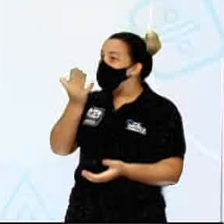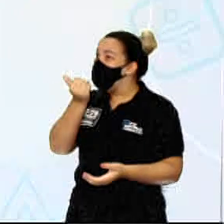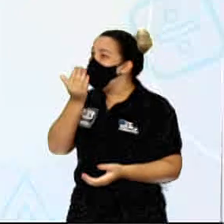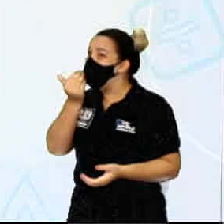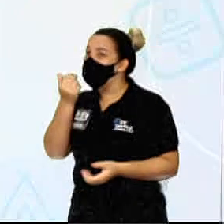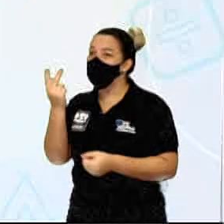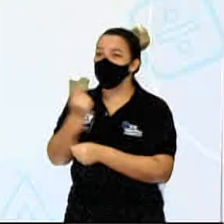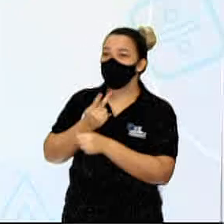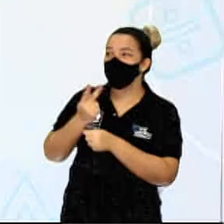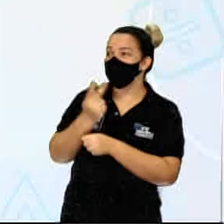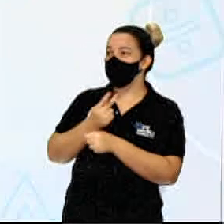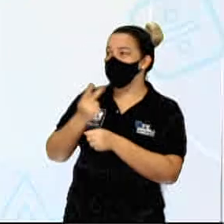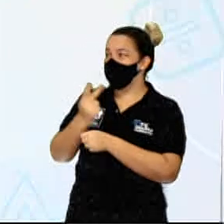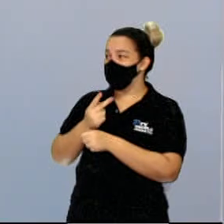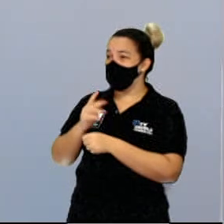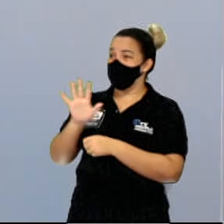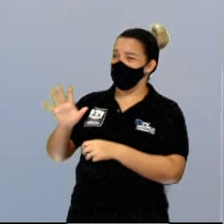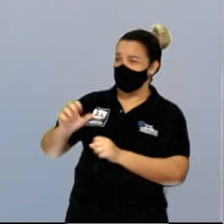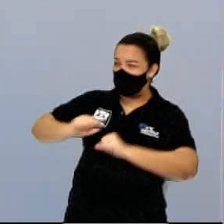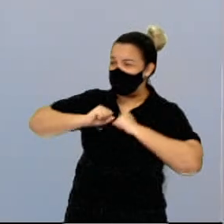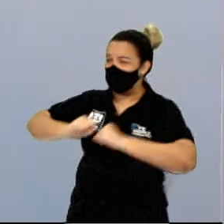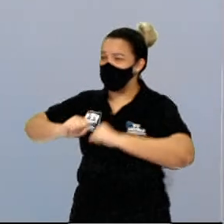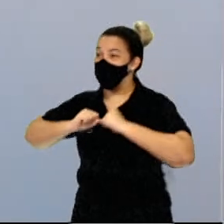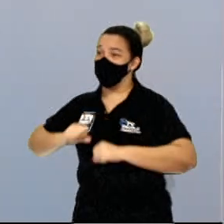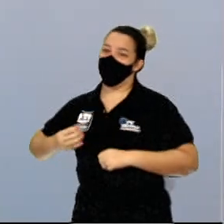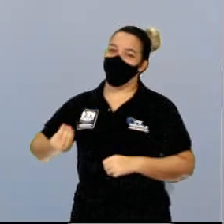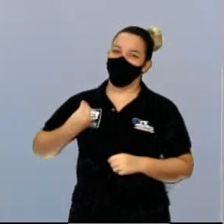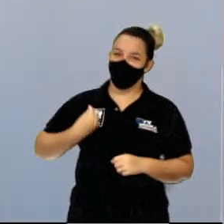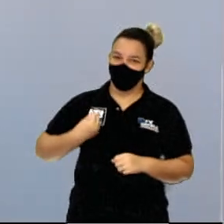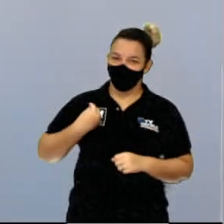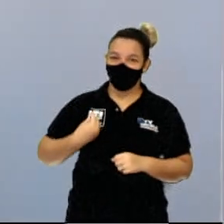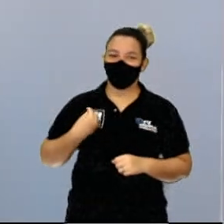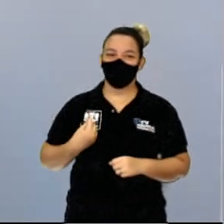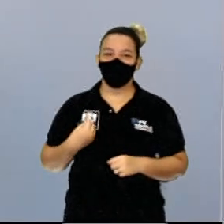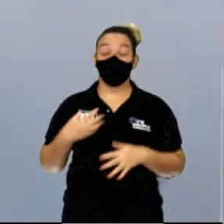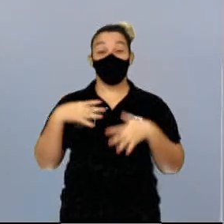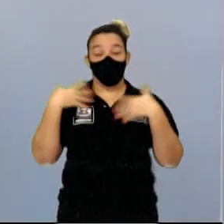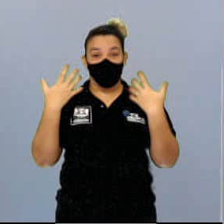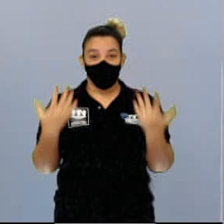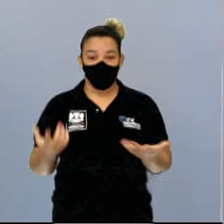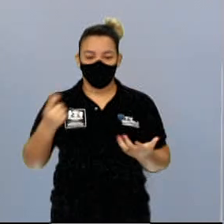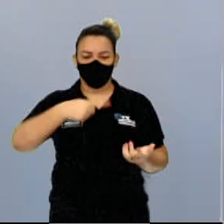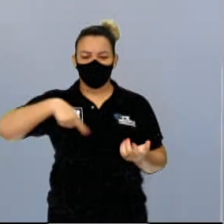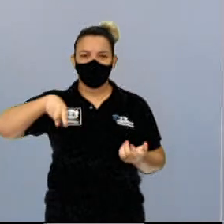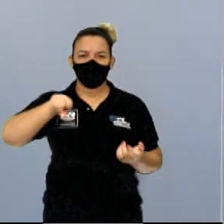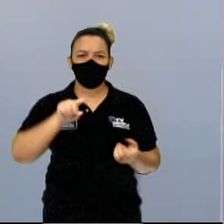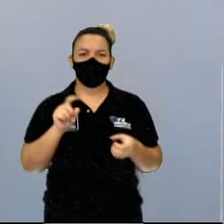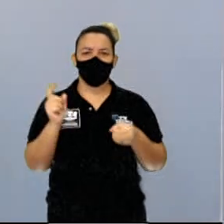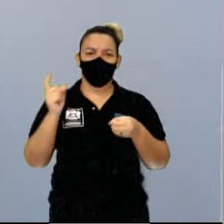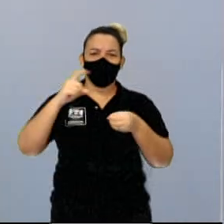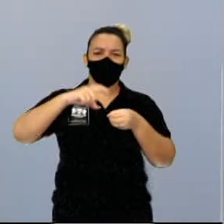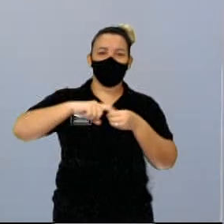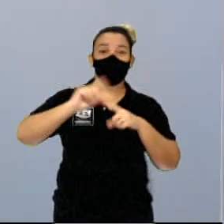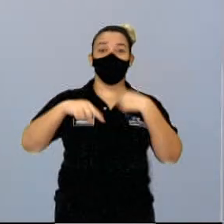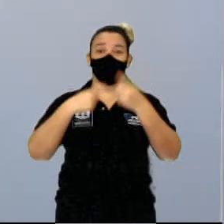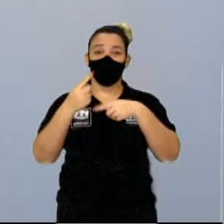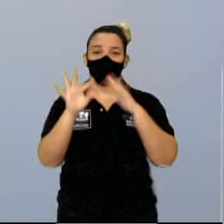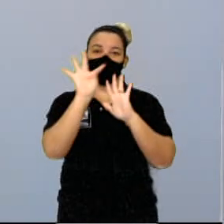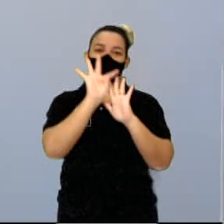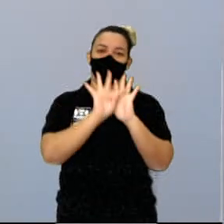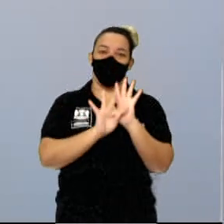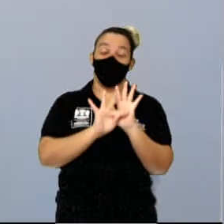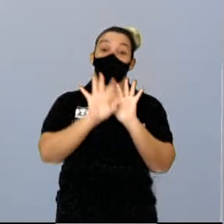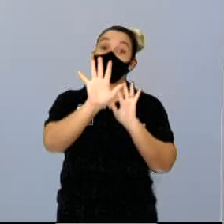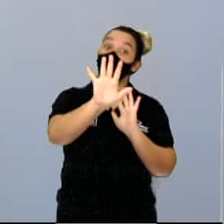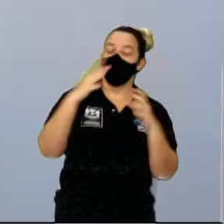ao contrário, corria por sua vida. Bom, nós vamos voltar a esse texto um pouco depois, mas nesse